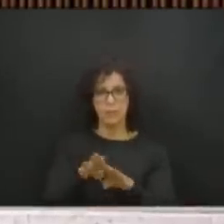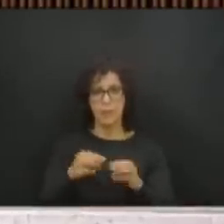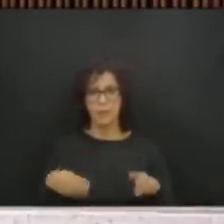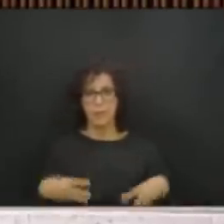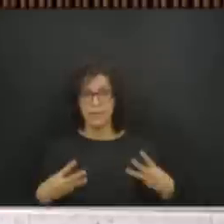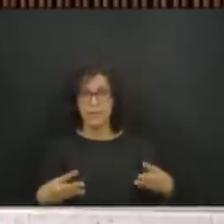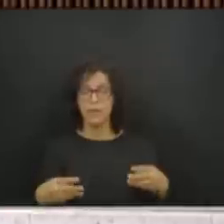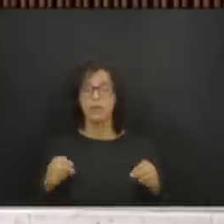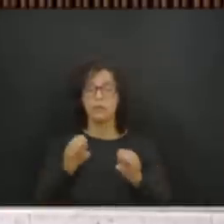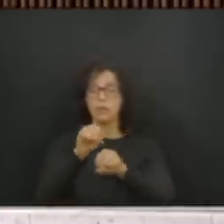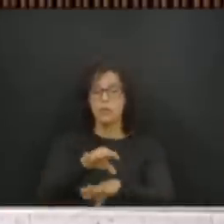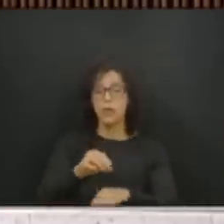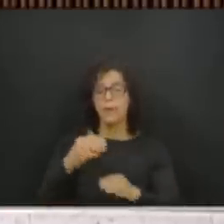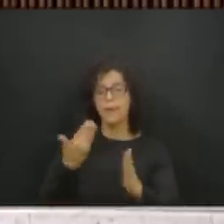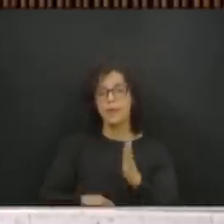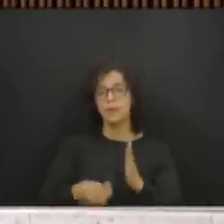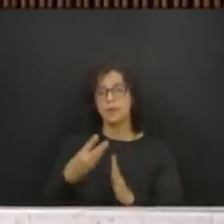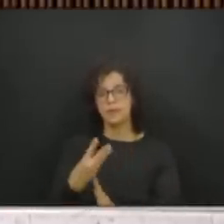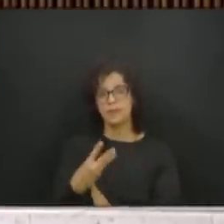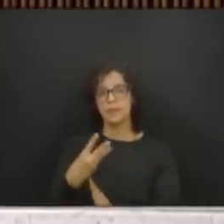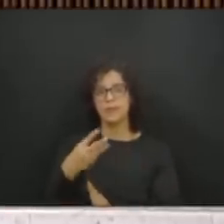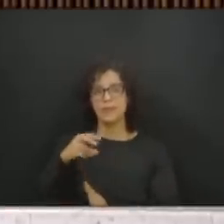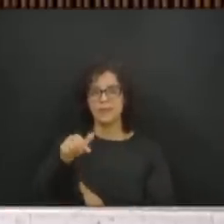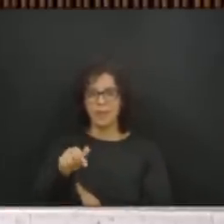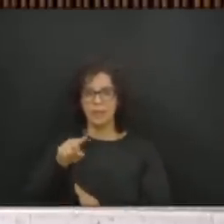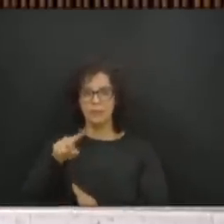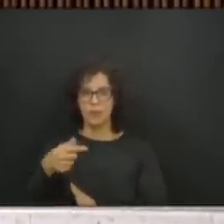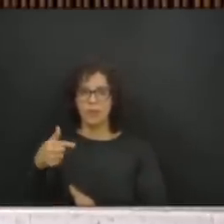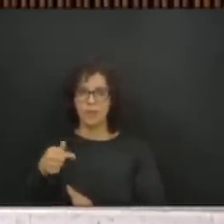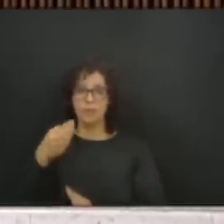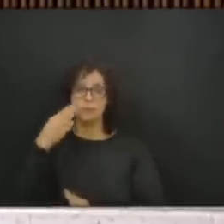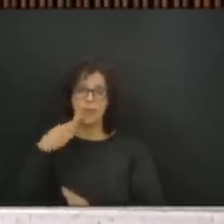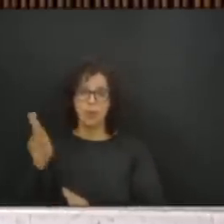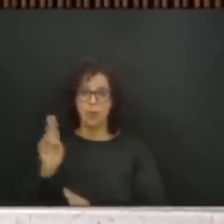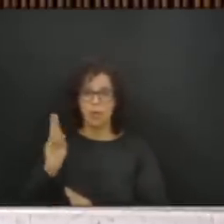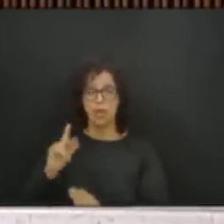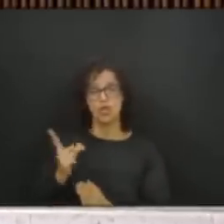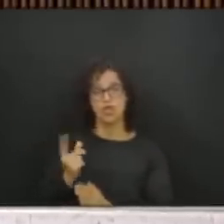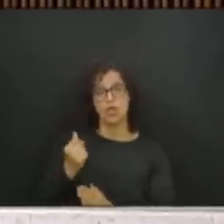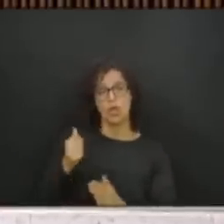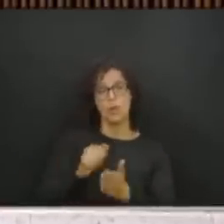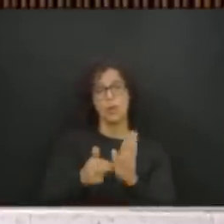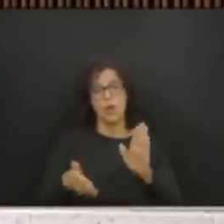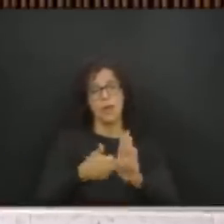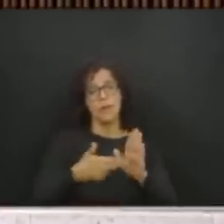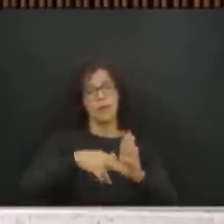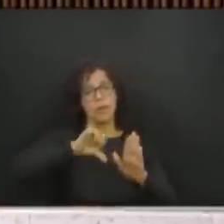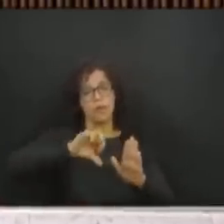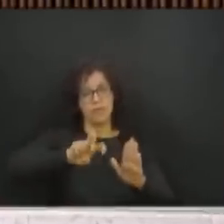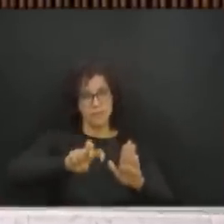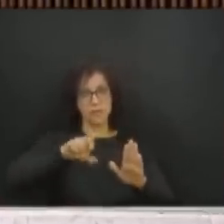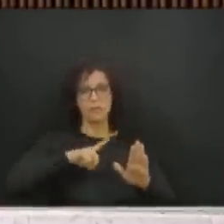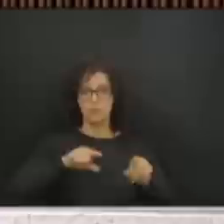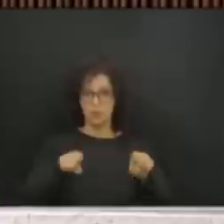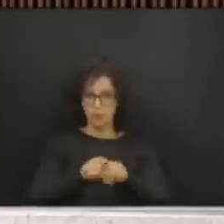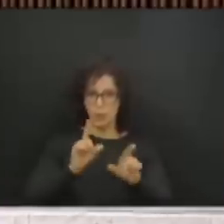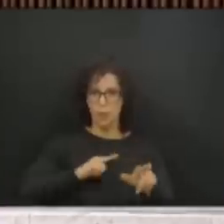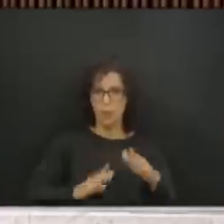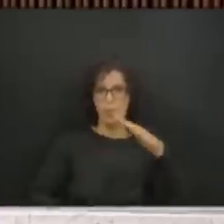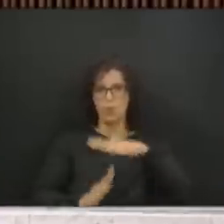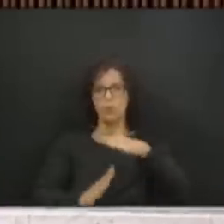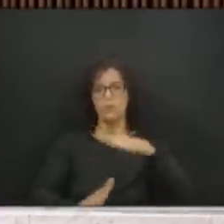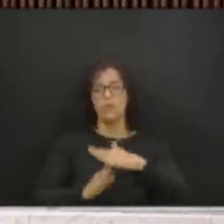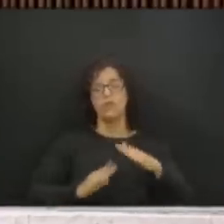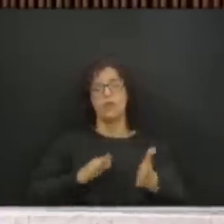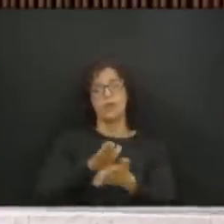perdeu 37,7 milhões em receitas considerando apenas efeitos da emenda com seu 95 que é o